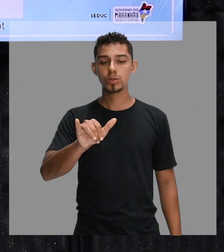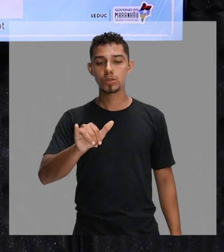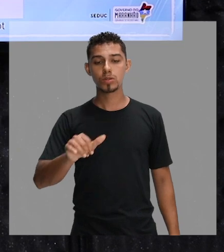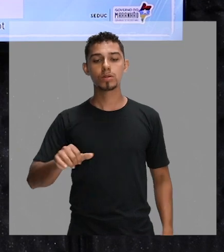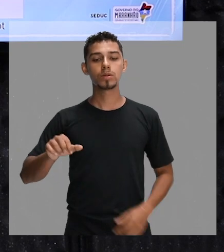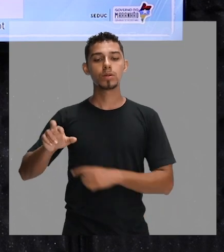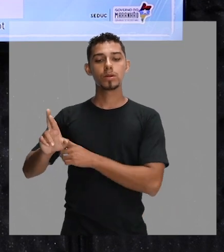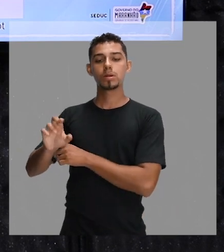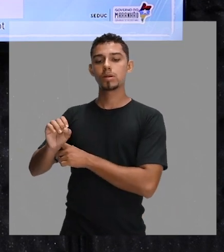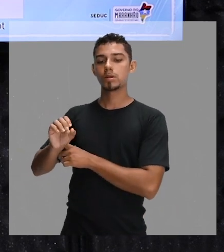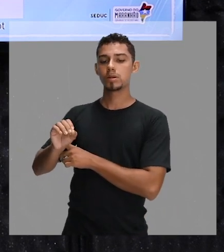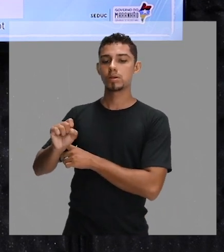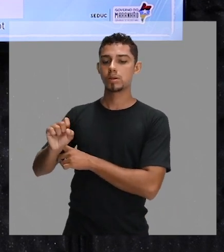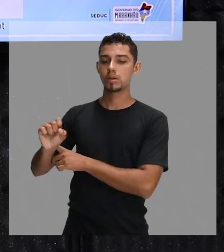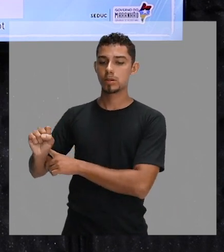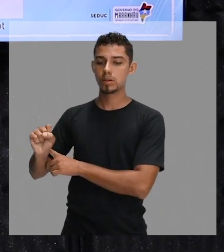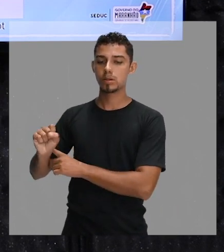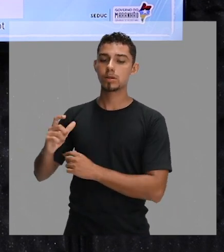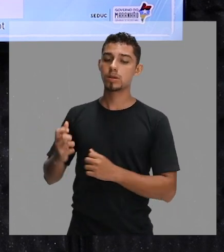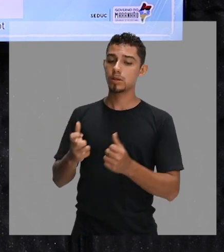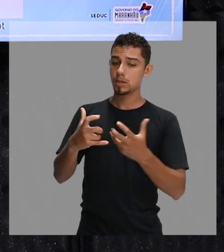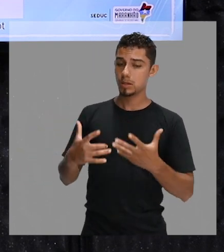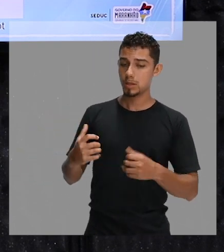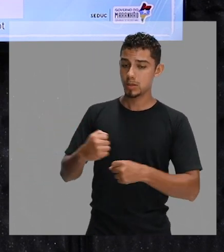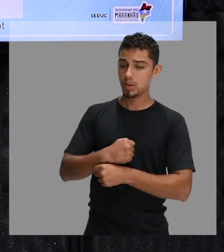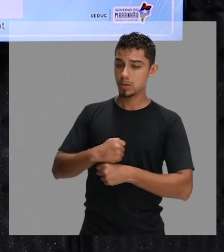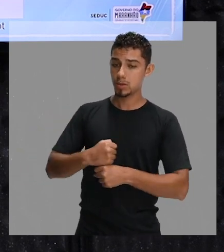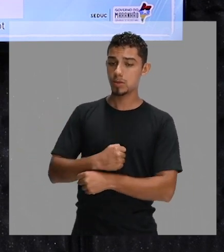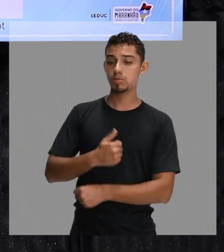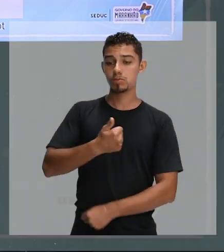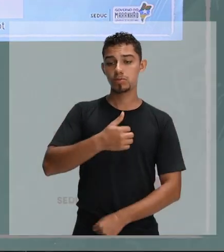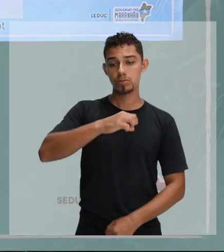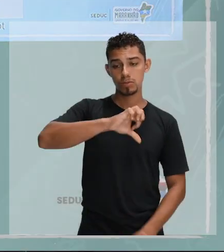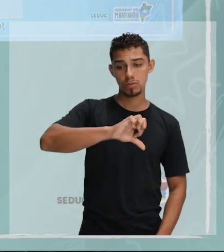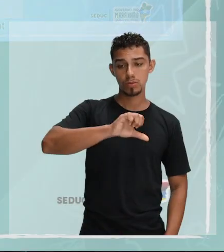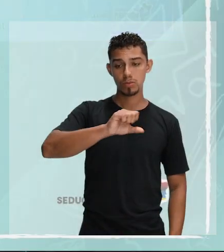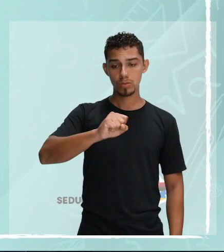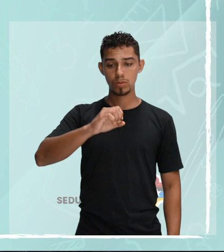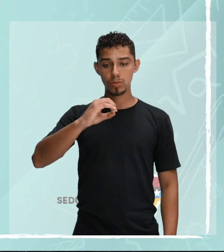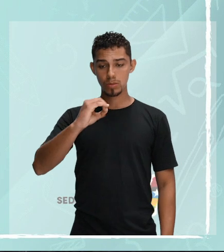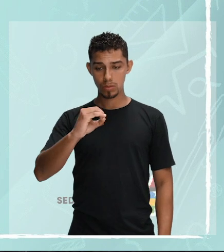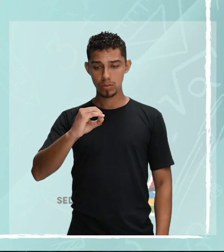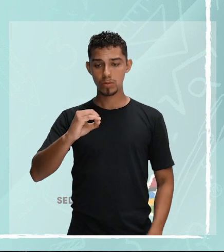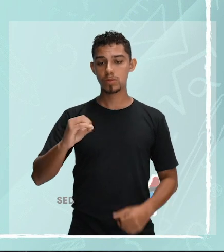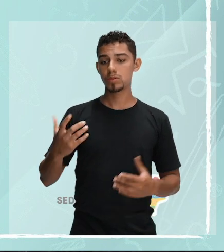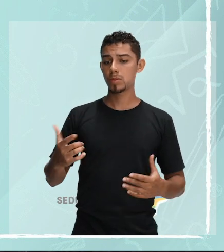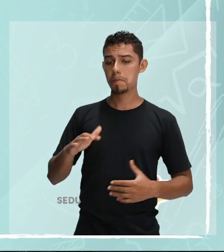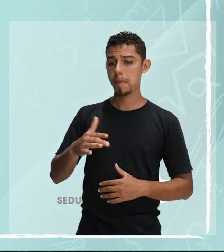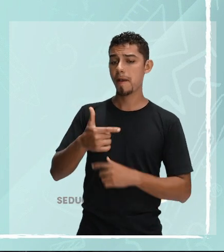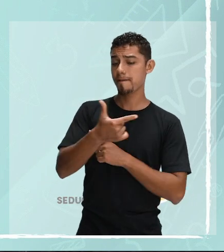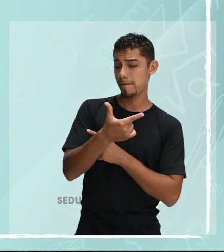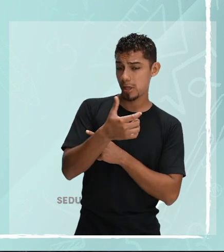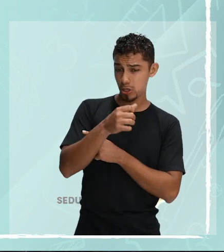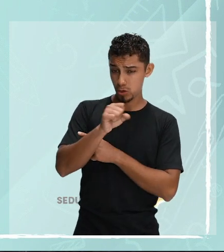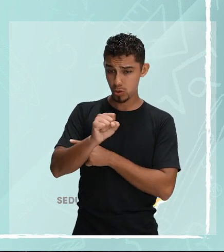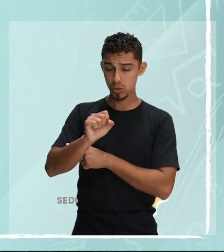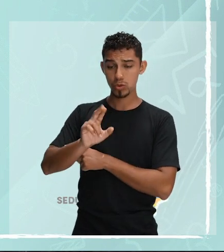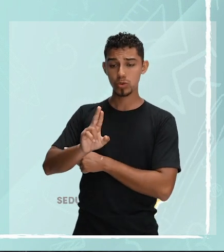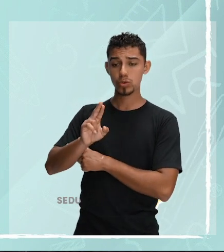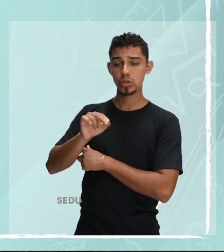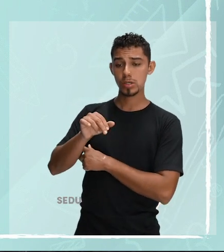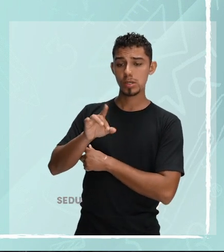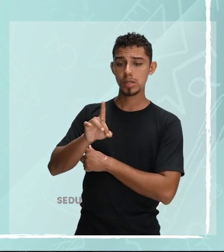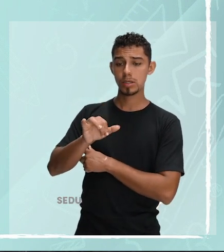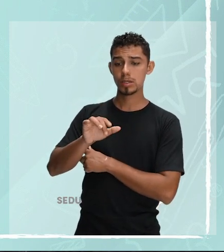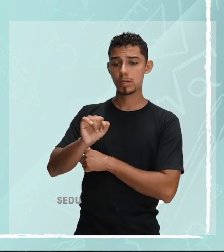início dos anos 90. Pela classificação do professor Jurandir Ross, nós temos 28 unidades de relevo